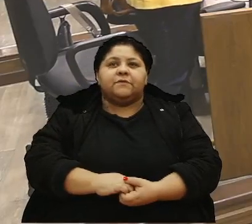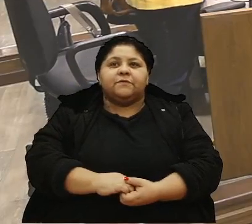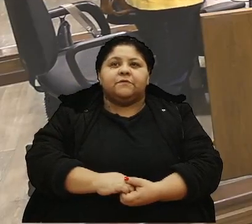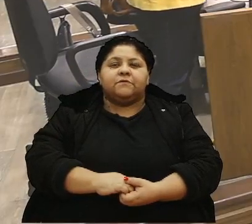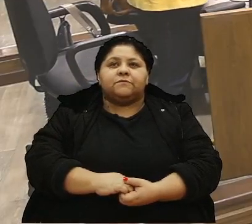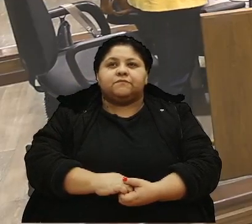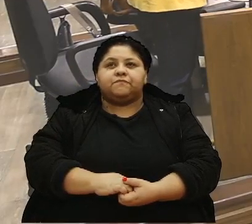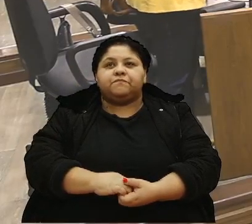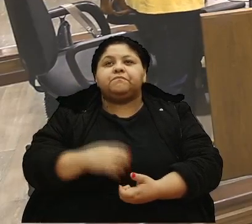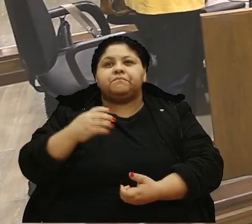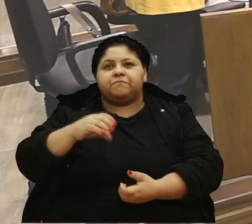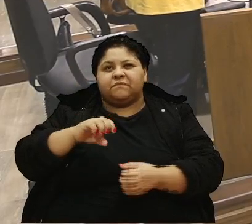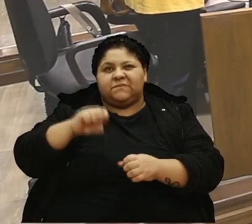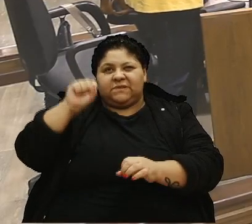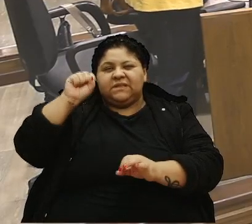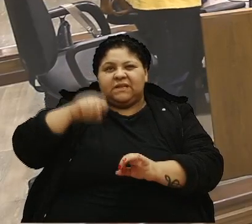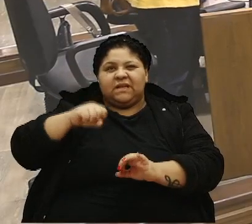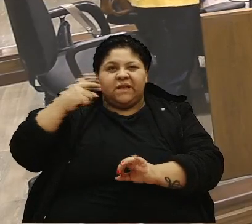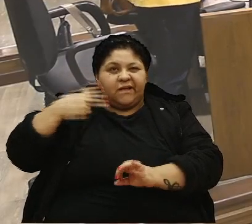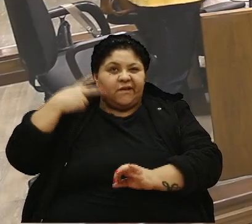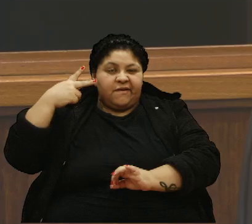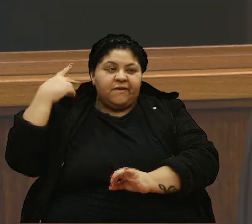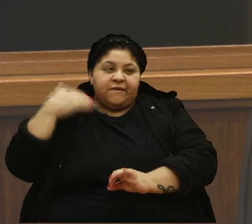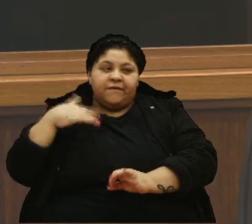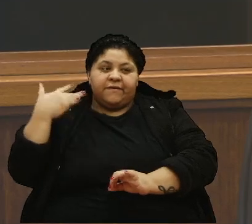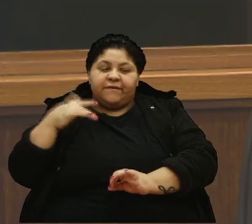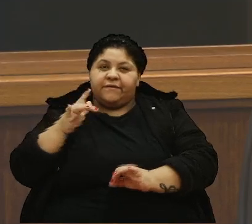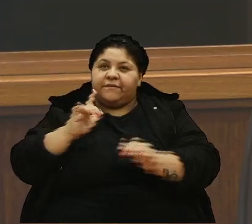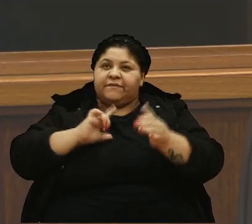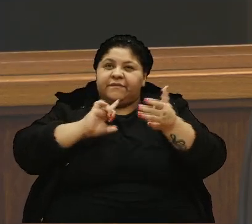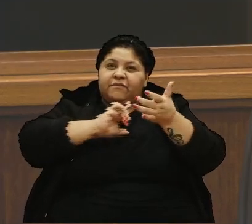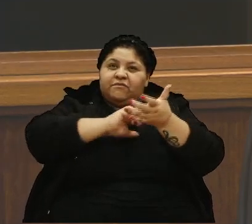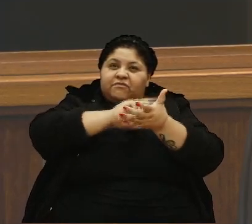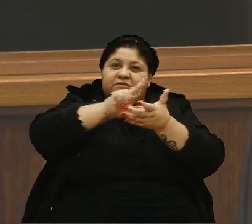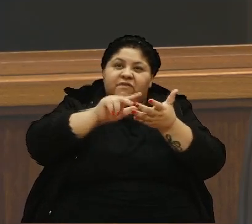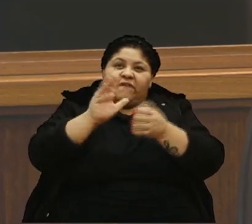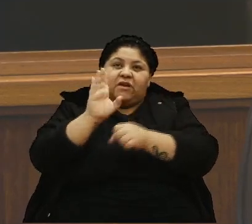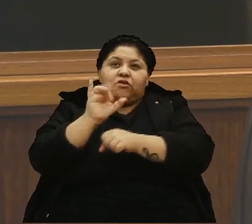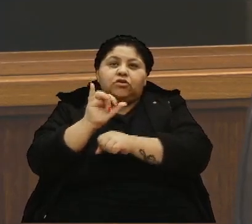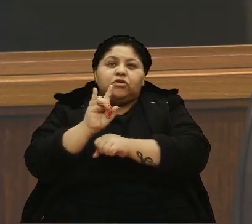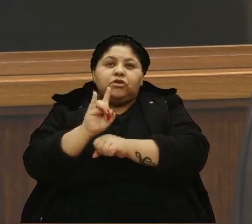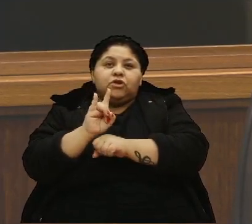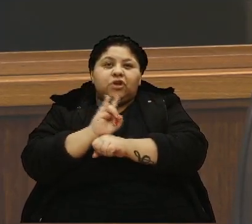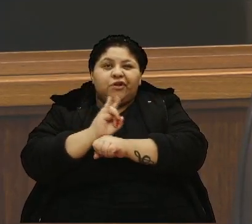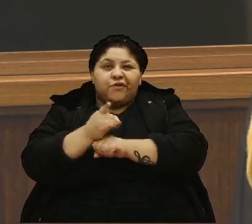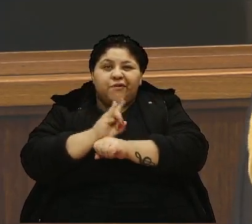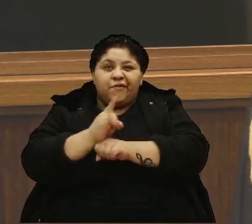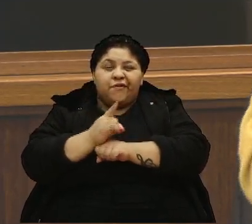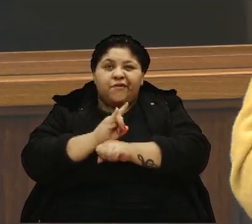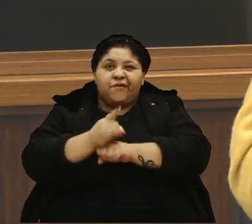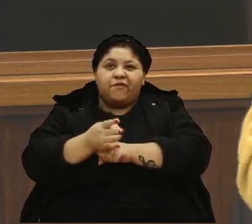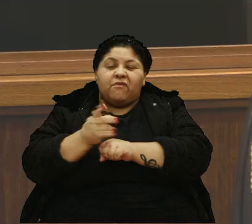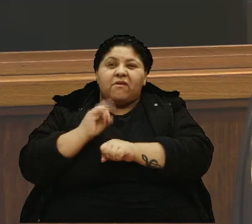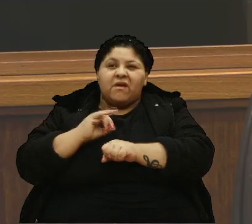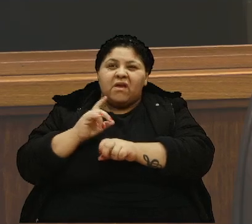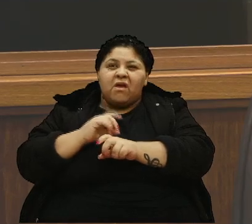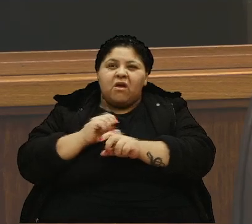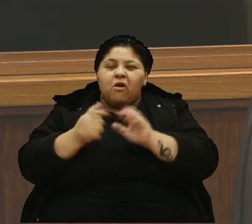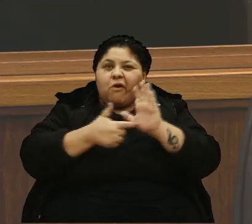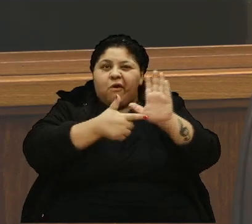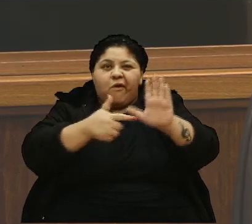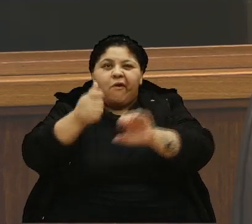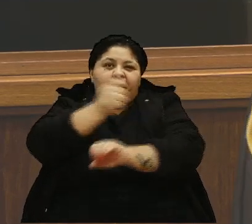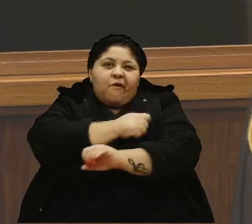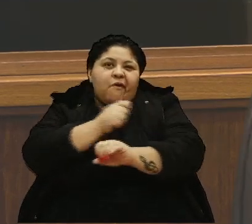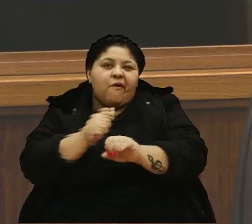certeza, a vereadora Andressa tem vários documentários. eu passava muito para os meus alunos, que